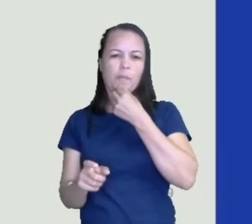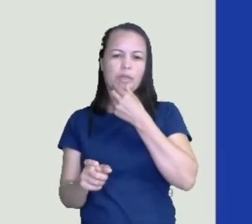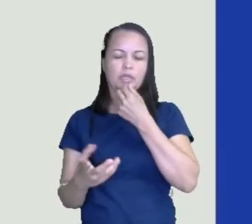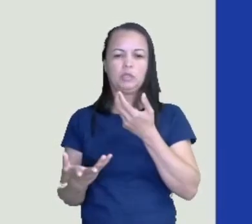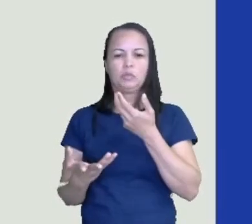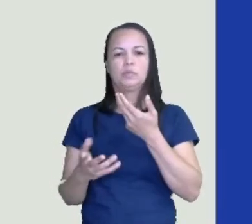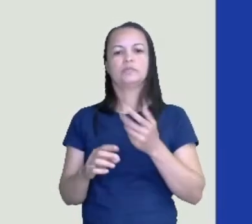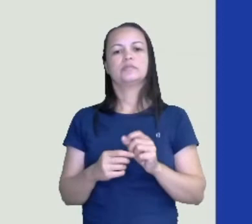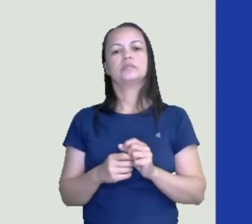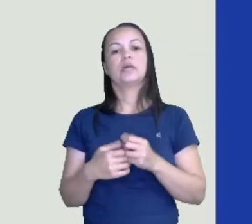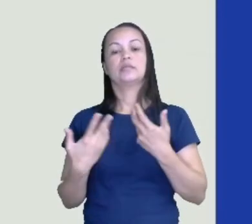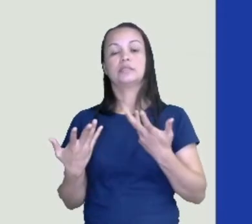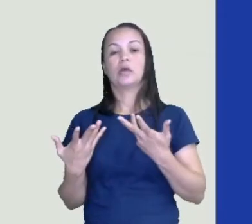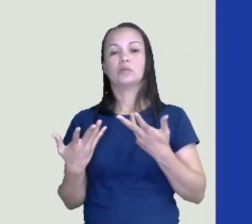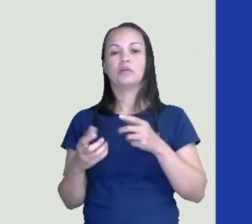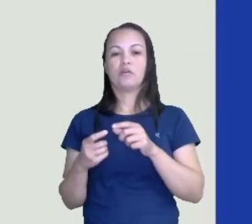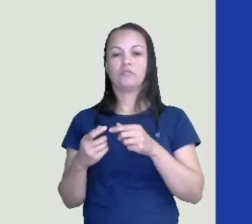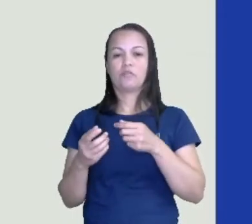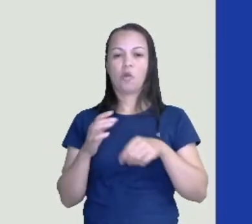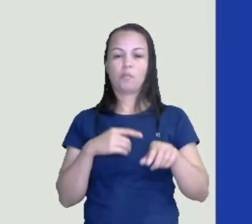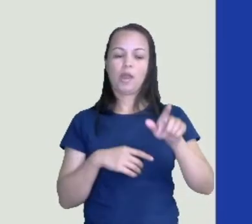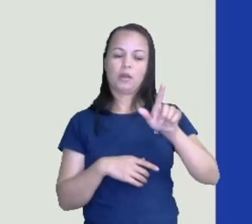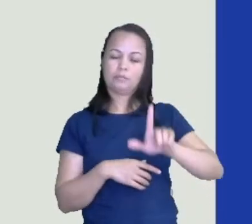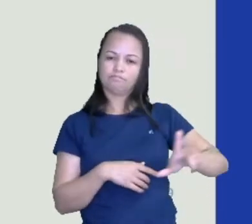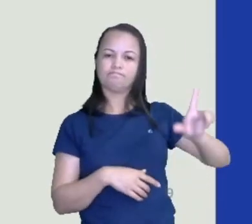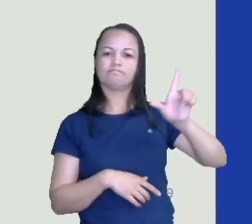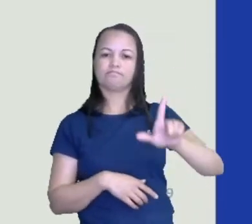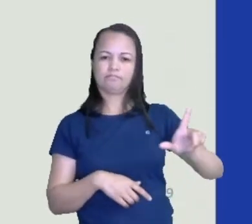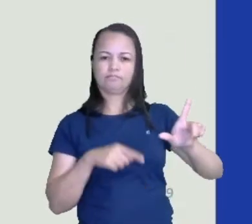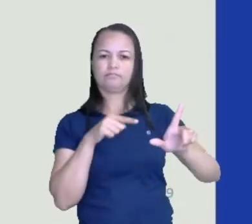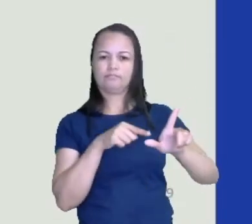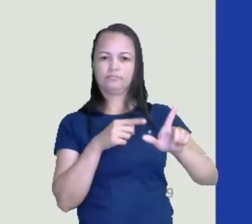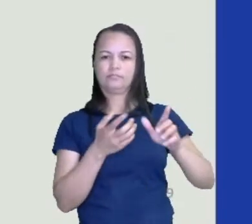Nenhuma forma estar no sentido